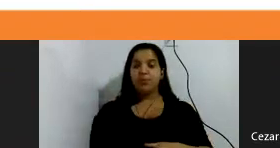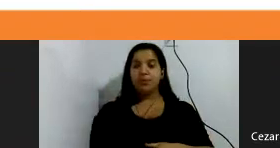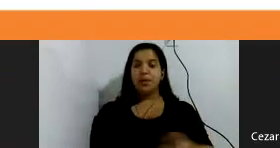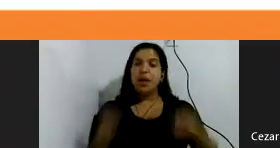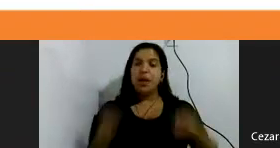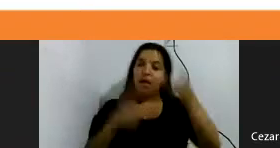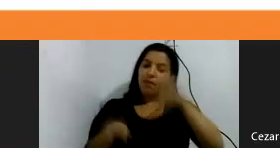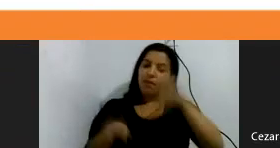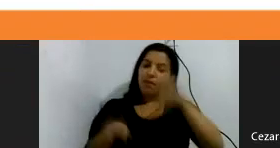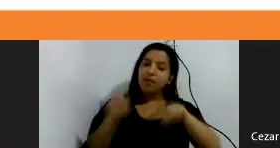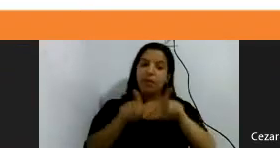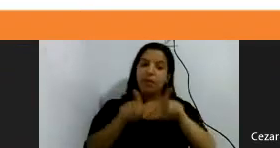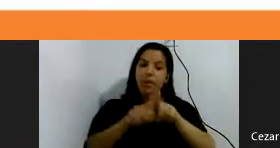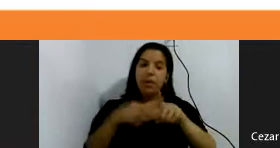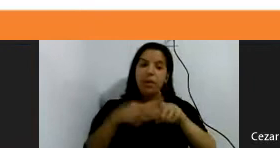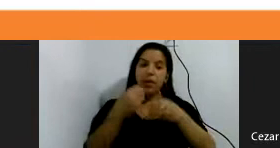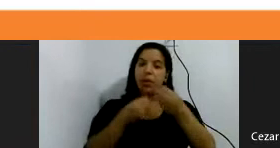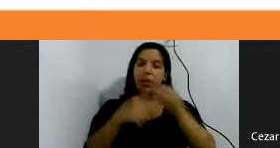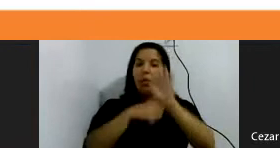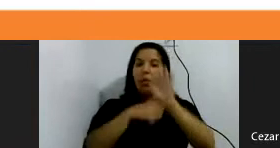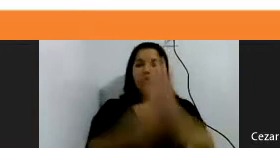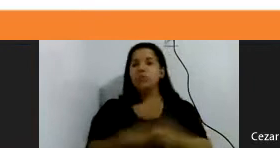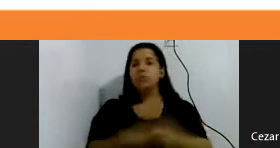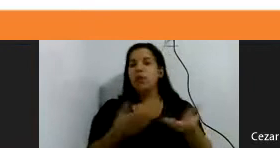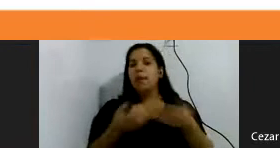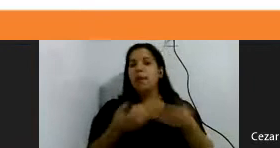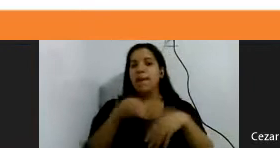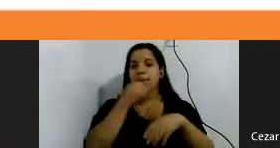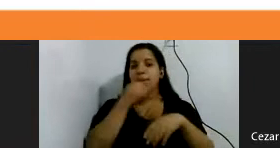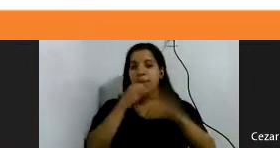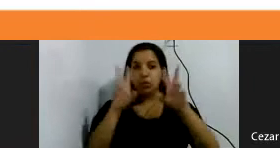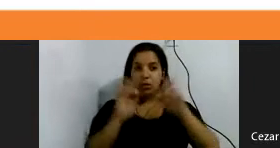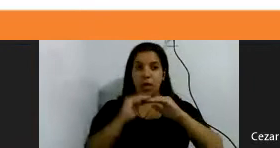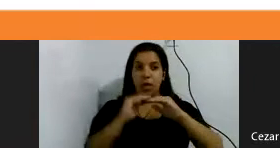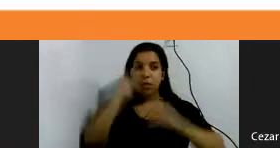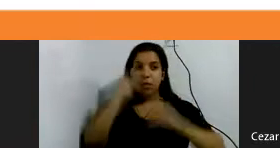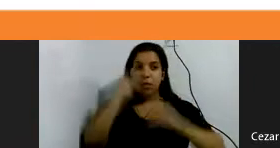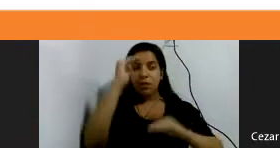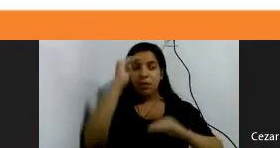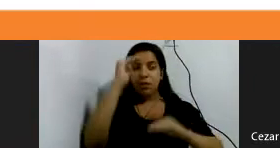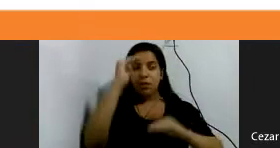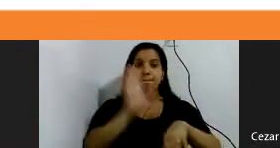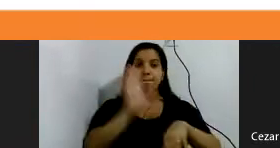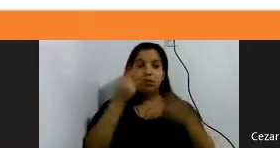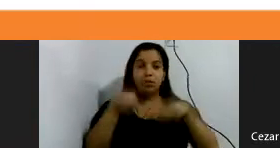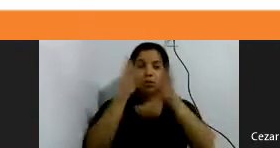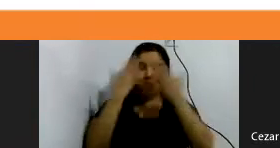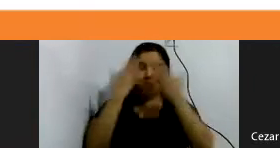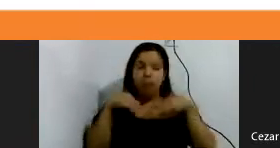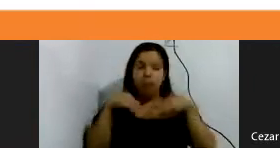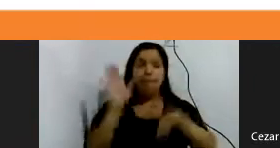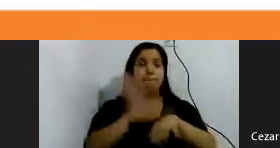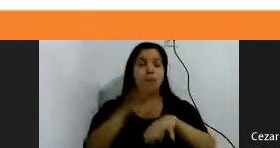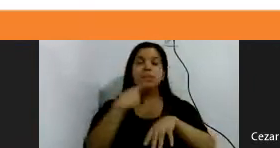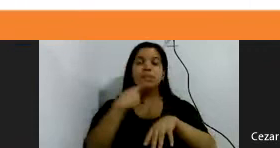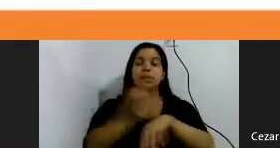o prognóstico. Então, quanto maior a titulação, mais alto anticorpos ou mais